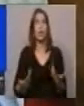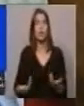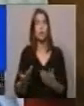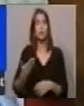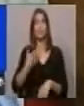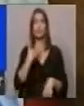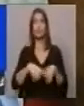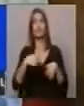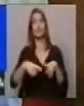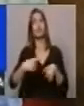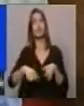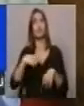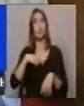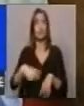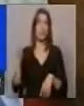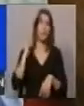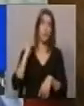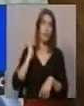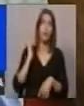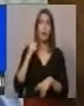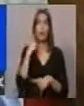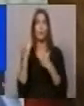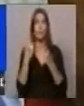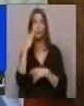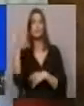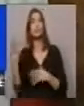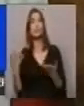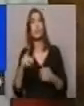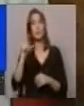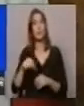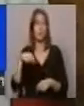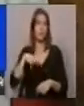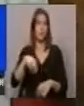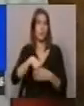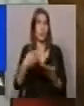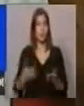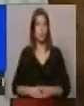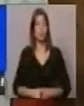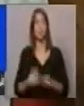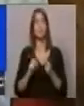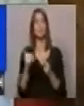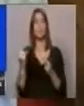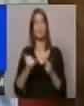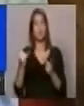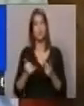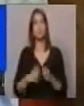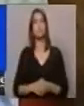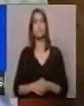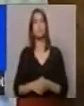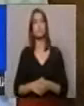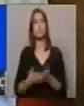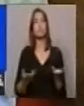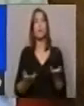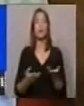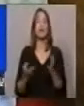que Portugal foi sujeito a procurar no estrangeiro e também no país. Segundo lugar, que se tome medidas para